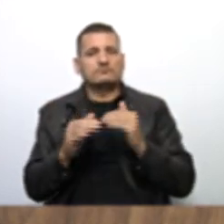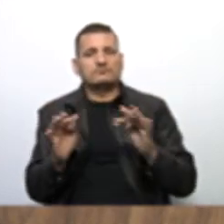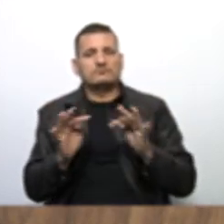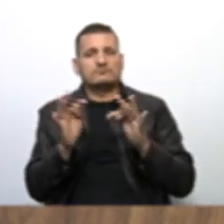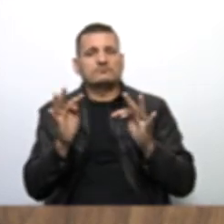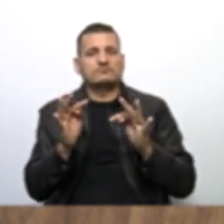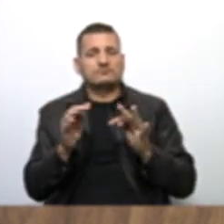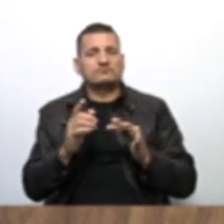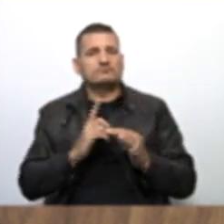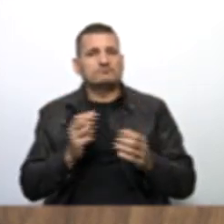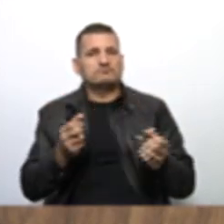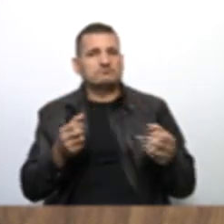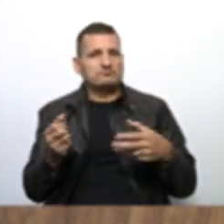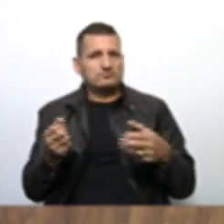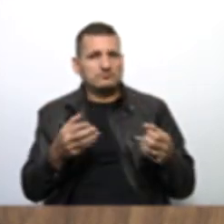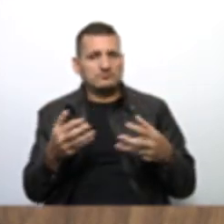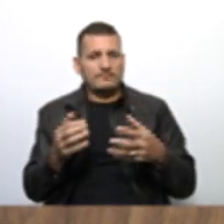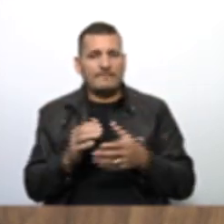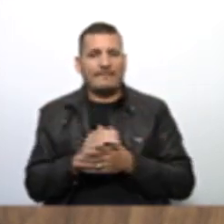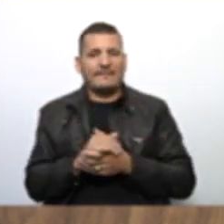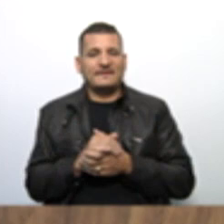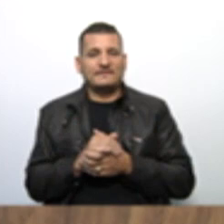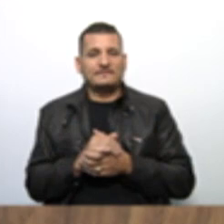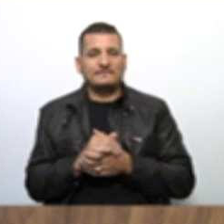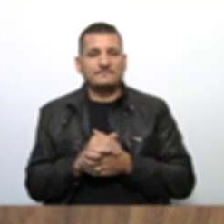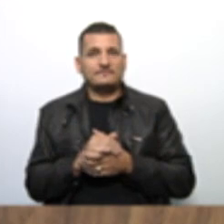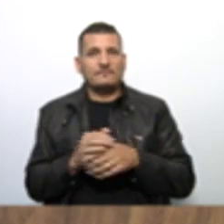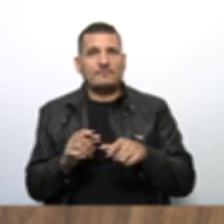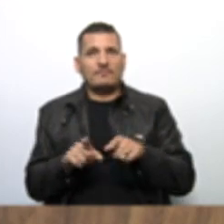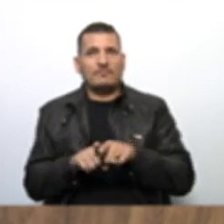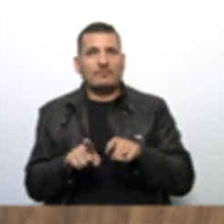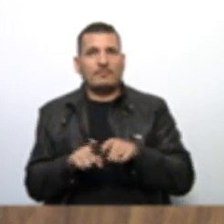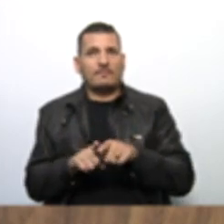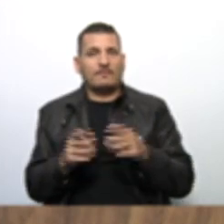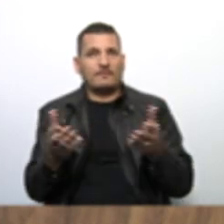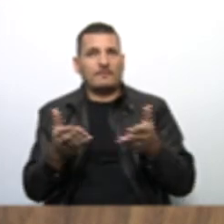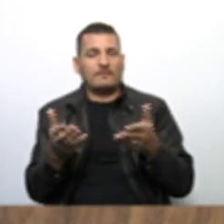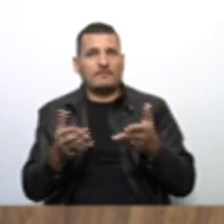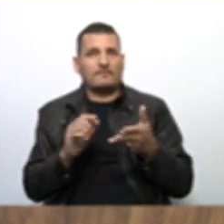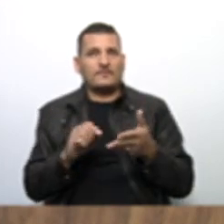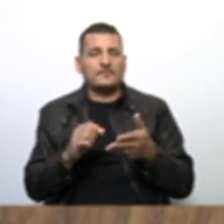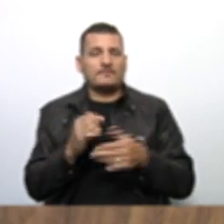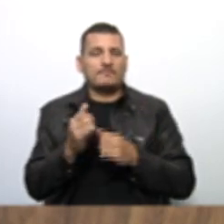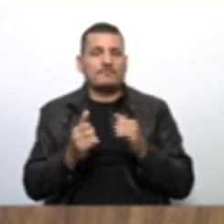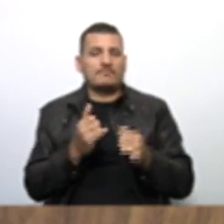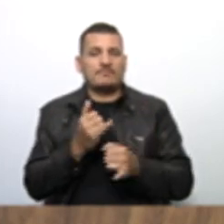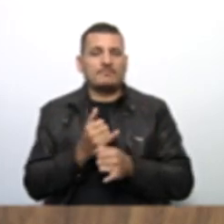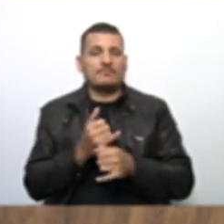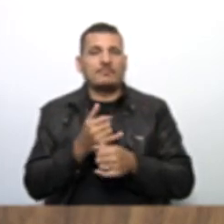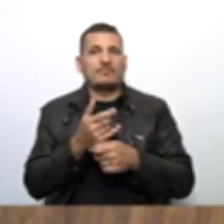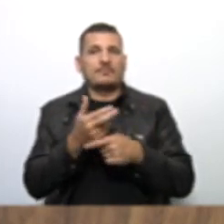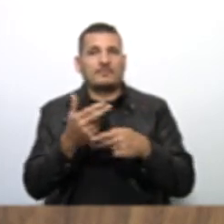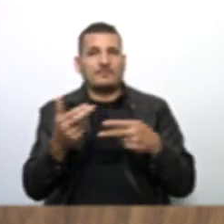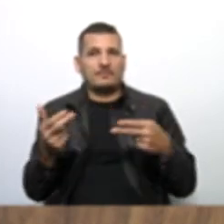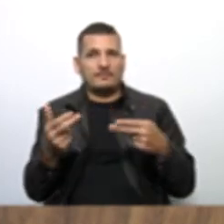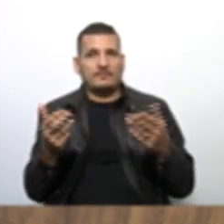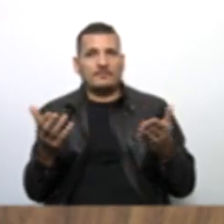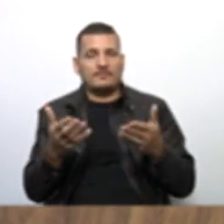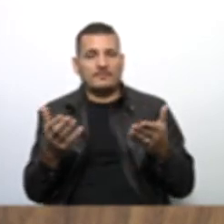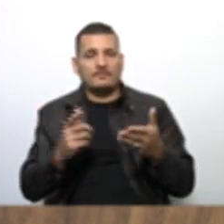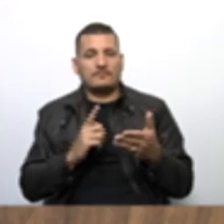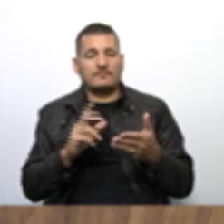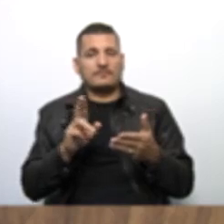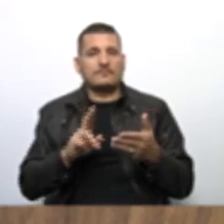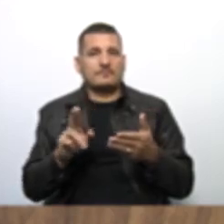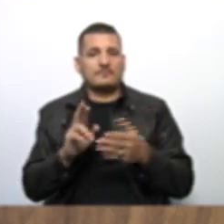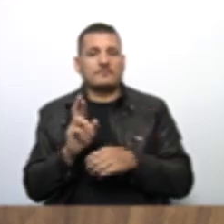gente. Atualmente também a gente vive na questão da internet das coisas, não é, professor? Exatamente. Então a gente utiliza